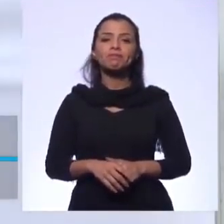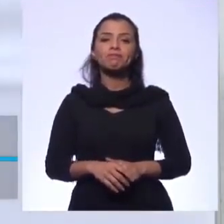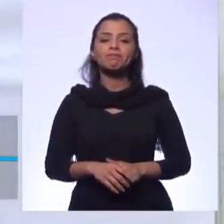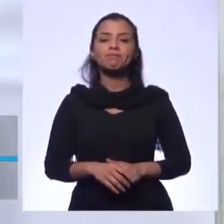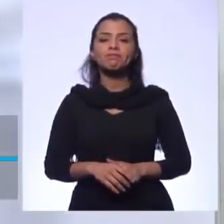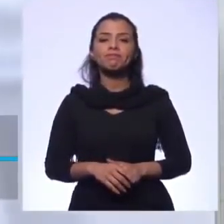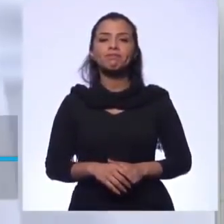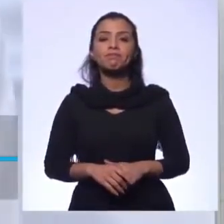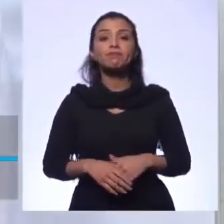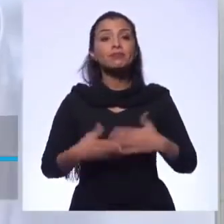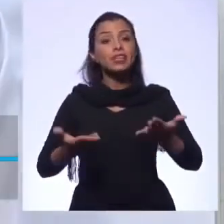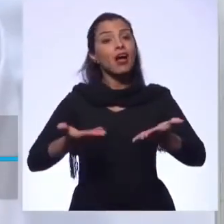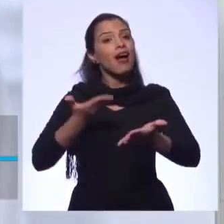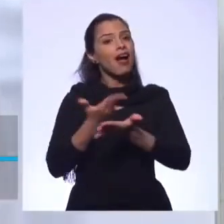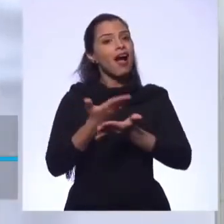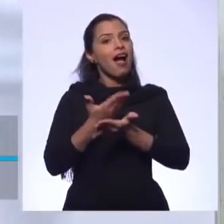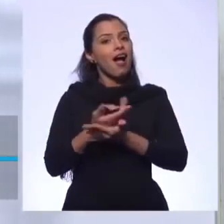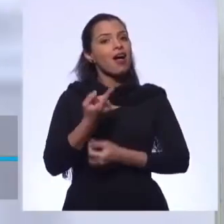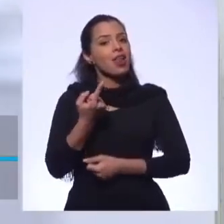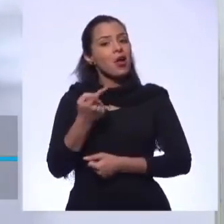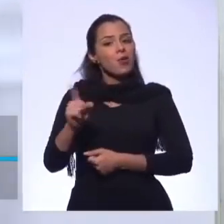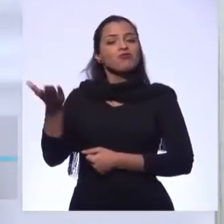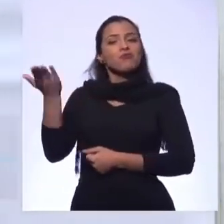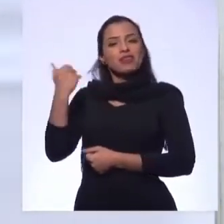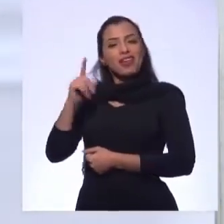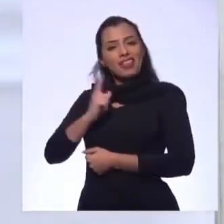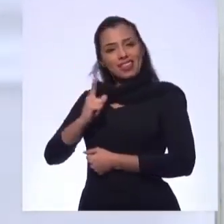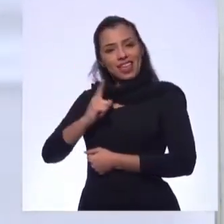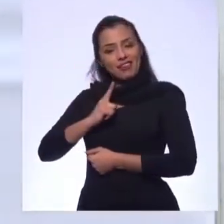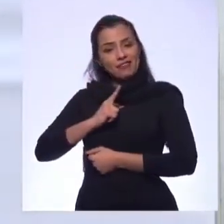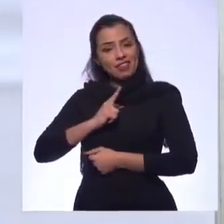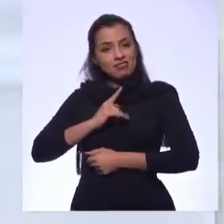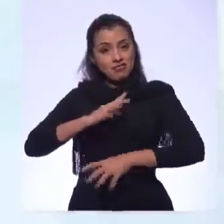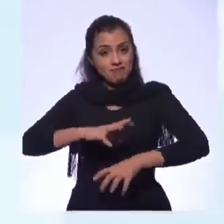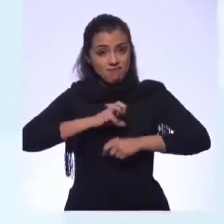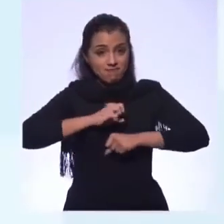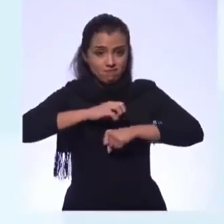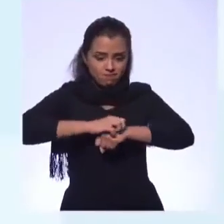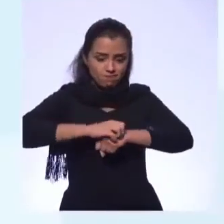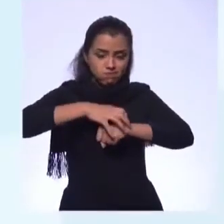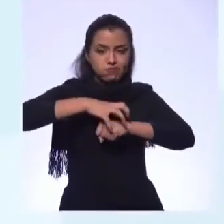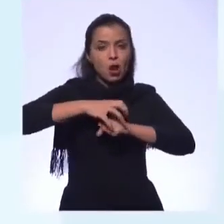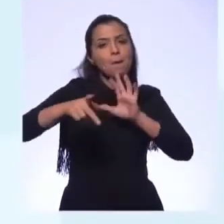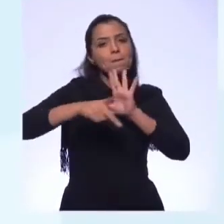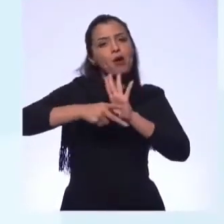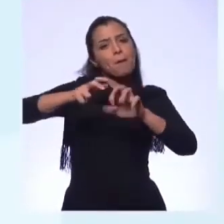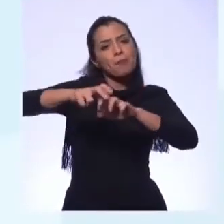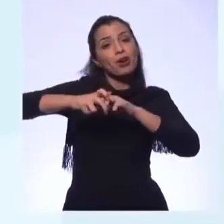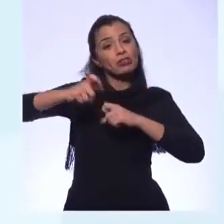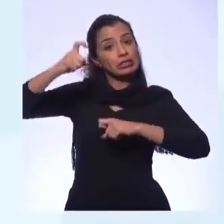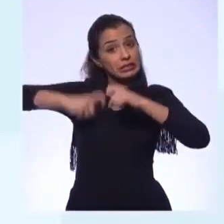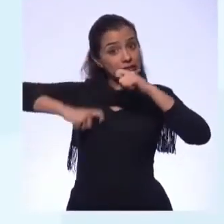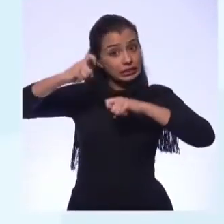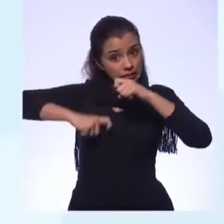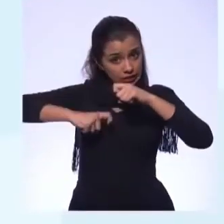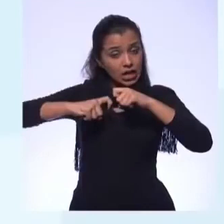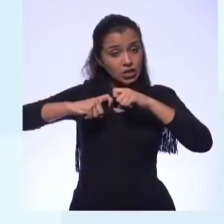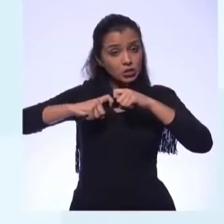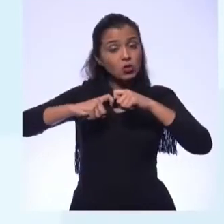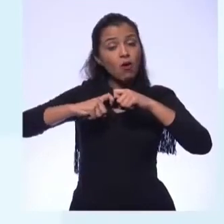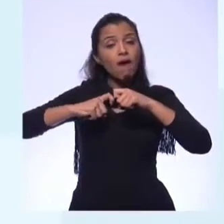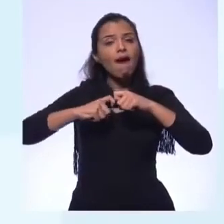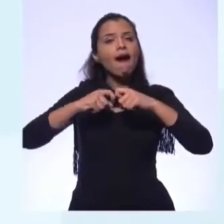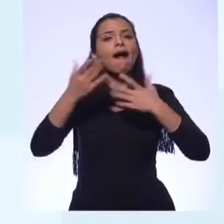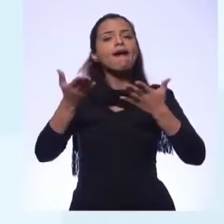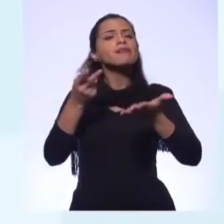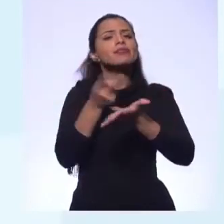né? Eu tenho até um slidezinho aí para relembrar que infecções sexualmente transmissíveis são aquelas que,